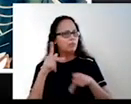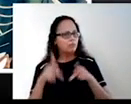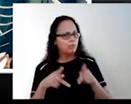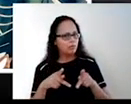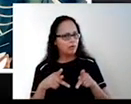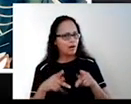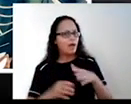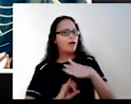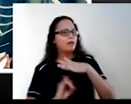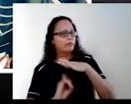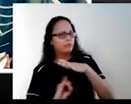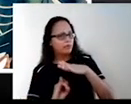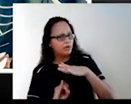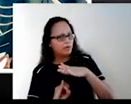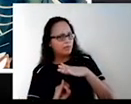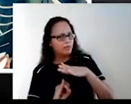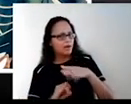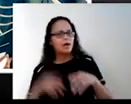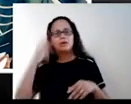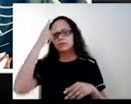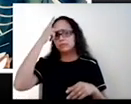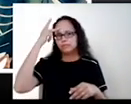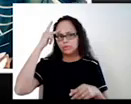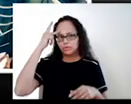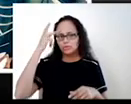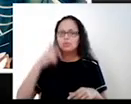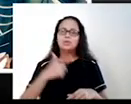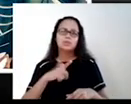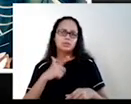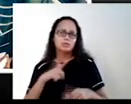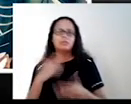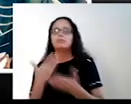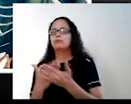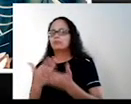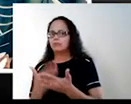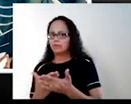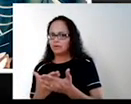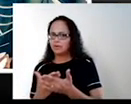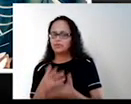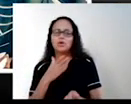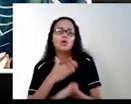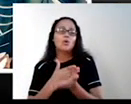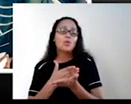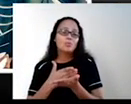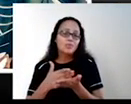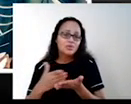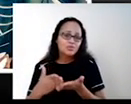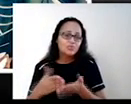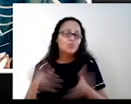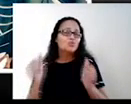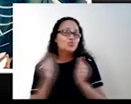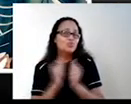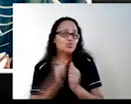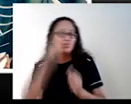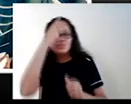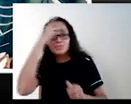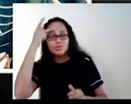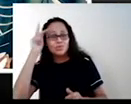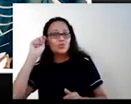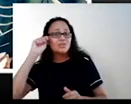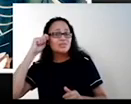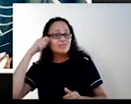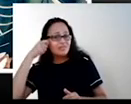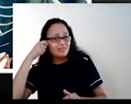linguagem informal, das pessoas que às vezes não têm tanta escolaridade, ela começou lá justamente com os negros que não tinham